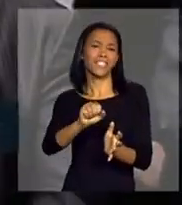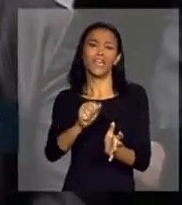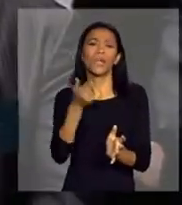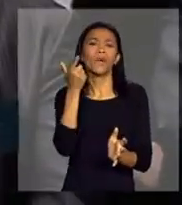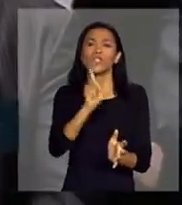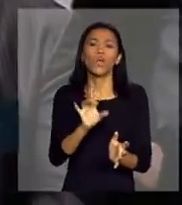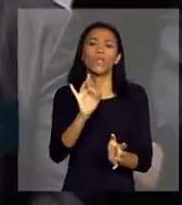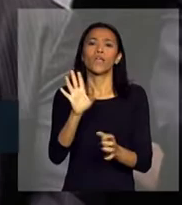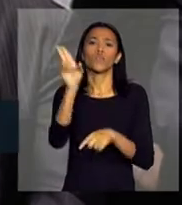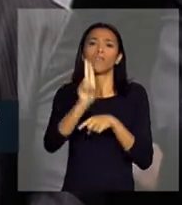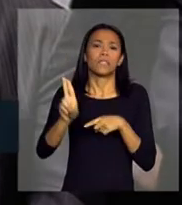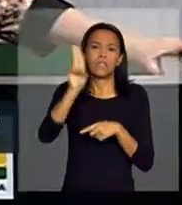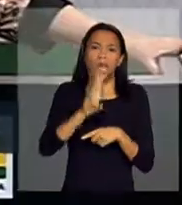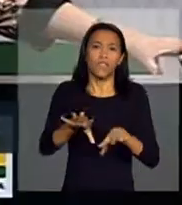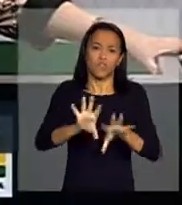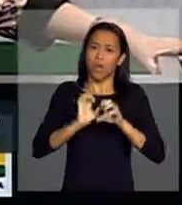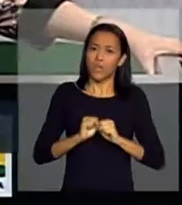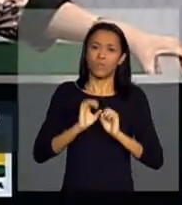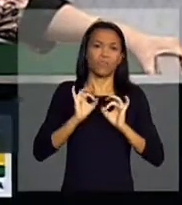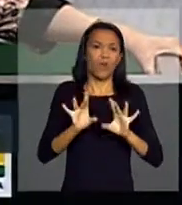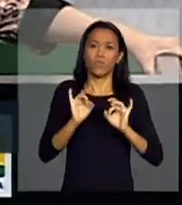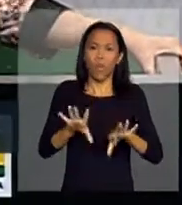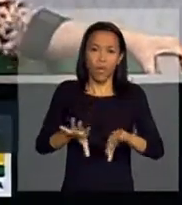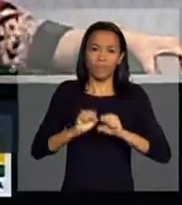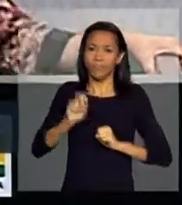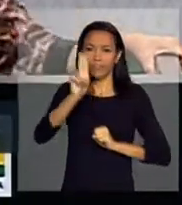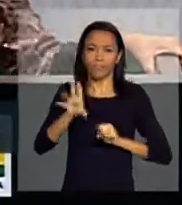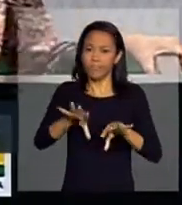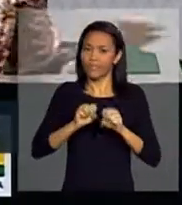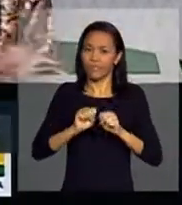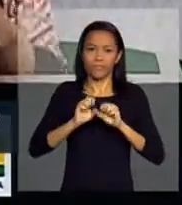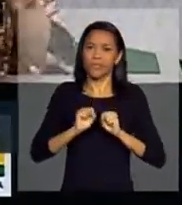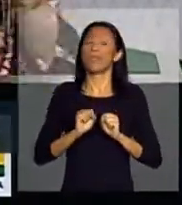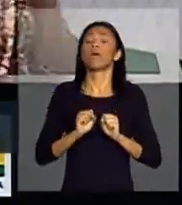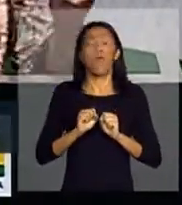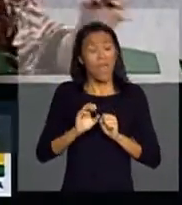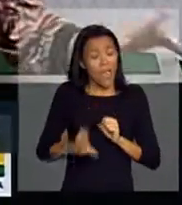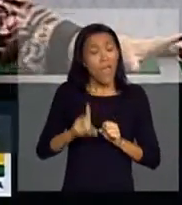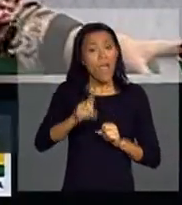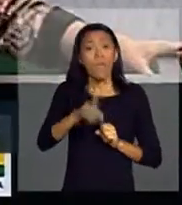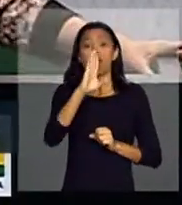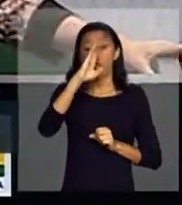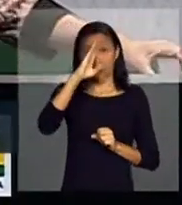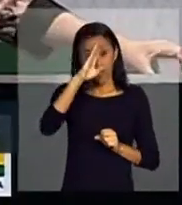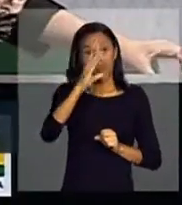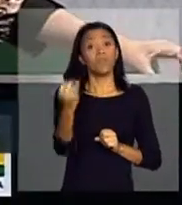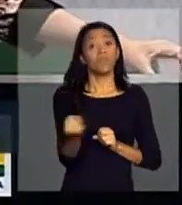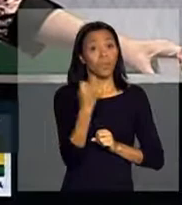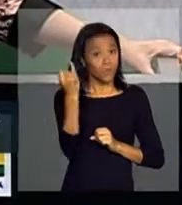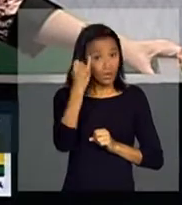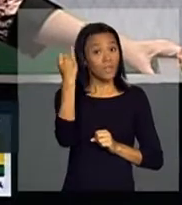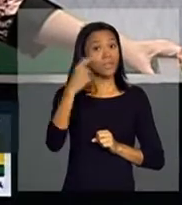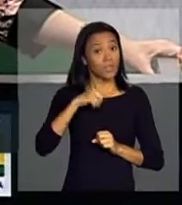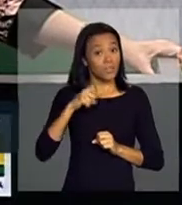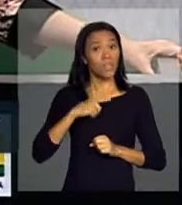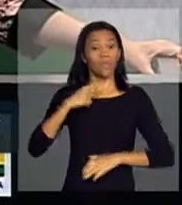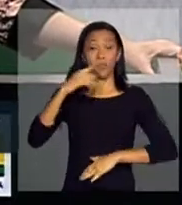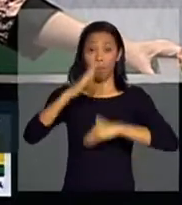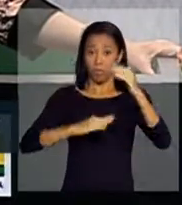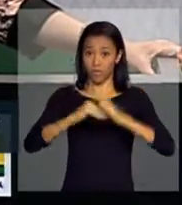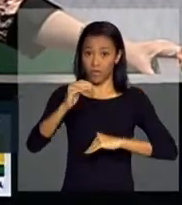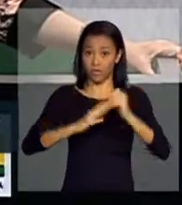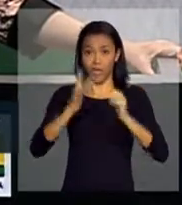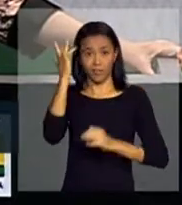universidades não basta só ter universidades é fundamental termos trabalhadores qualificados